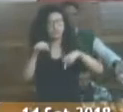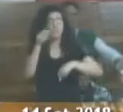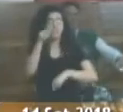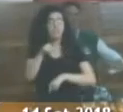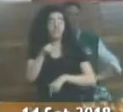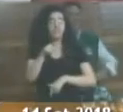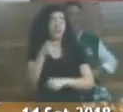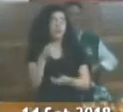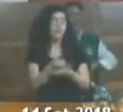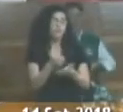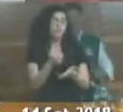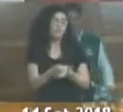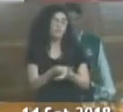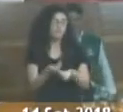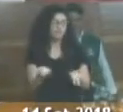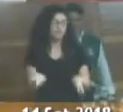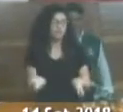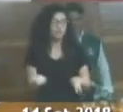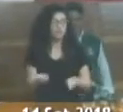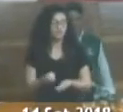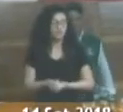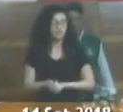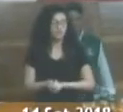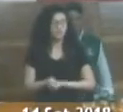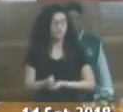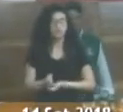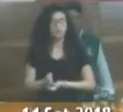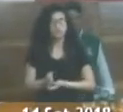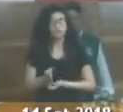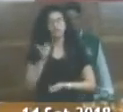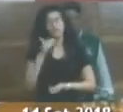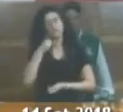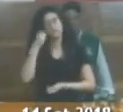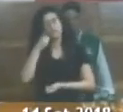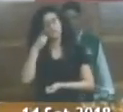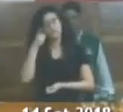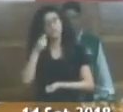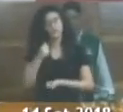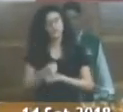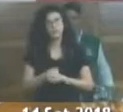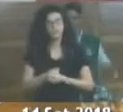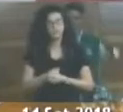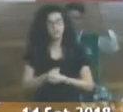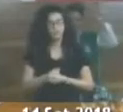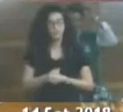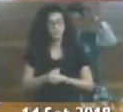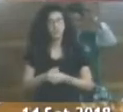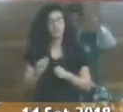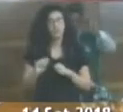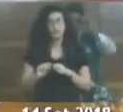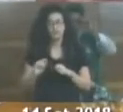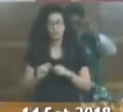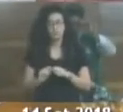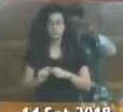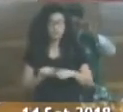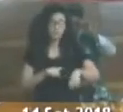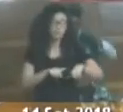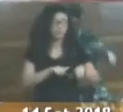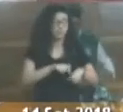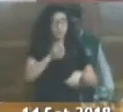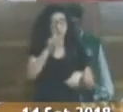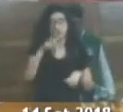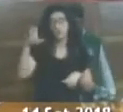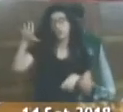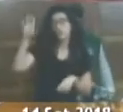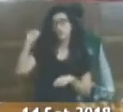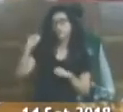obrigação, de fato, né, dos deputados de de fazer o dever deles, que é ouvir